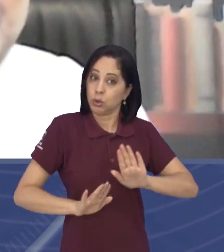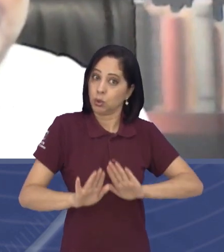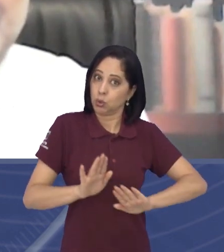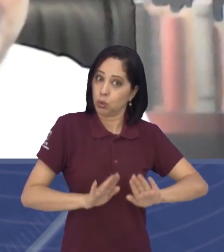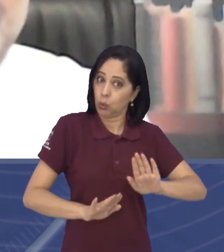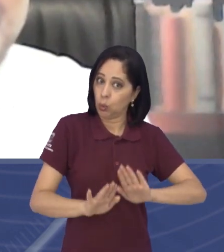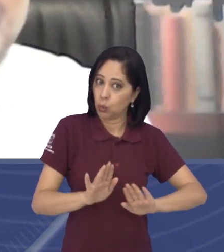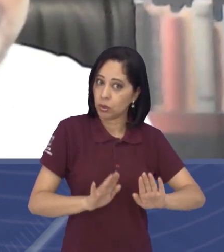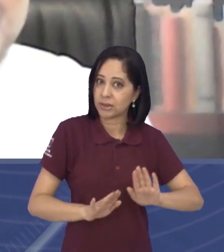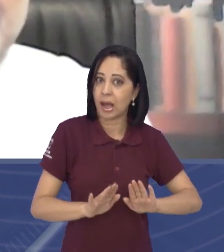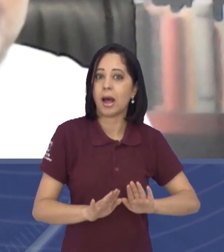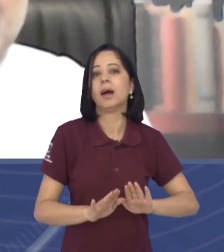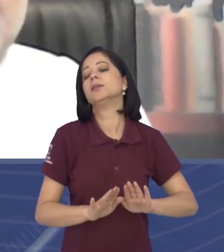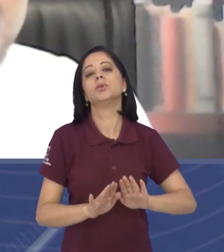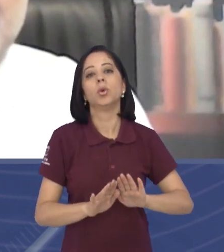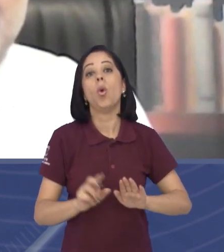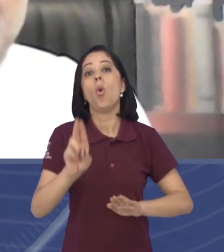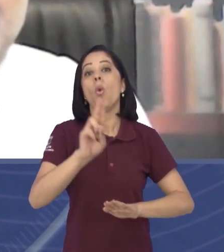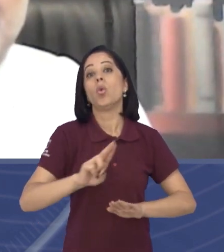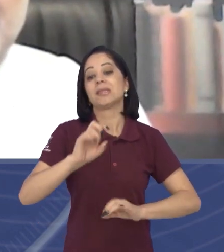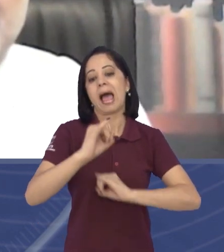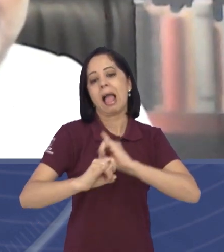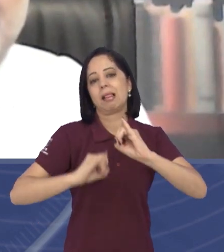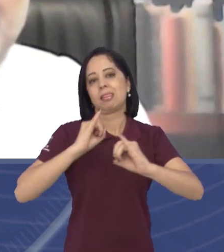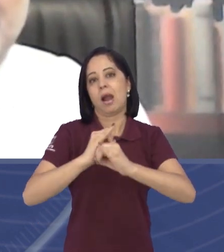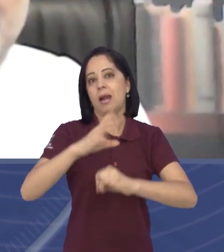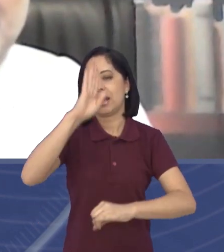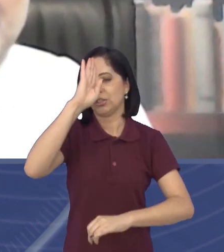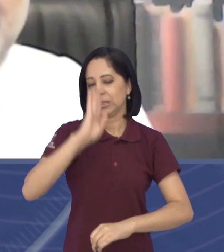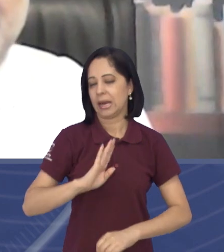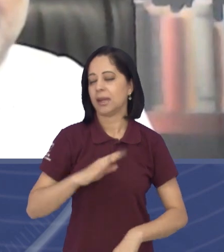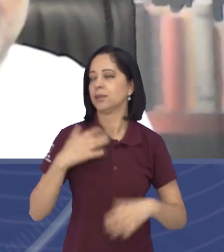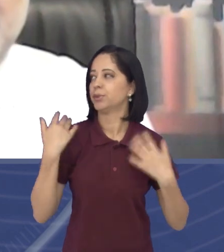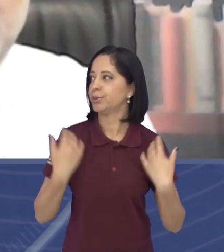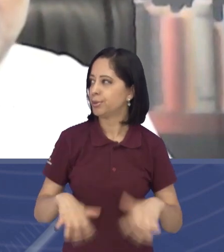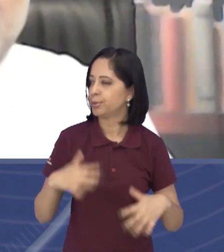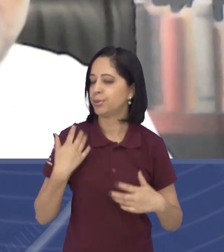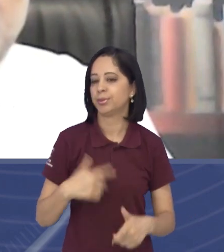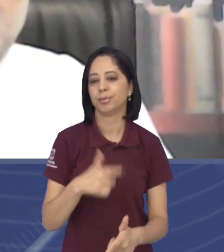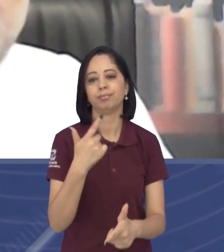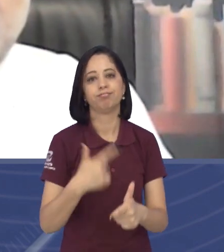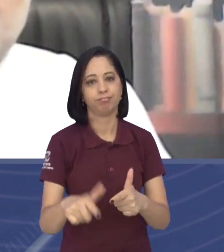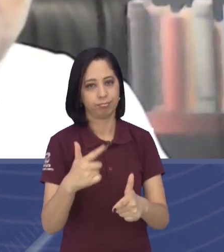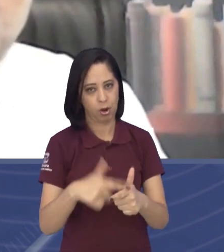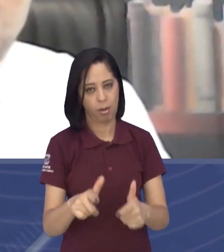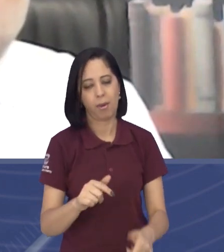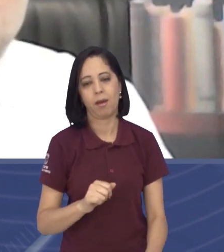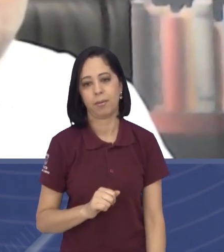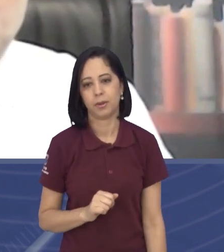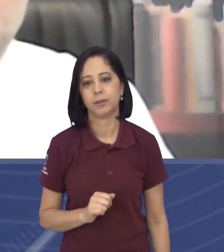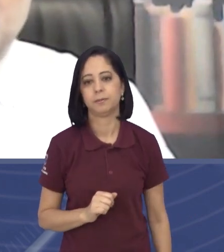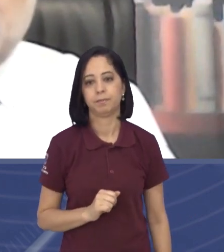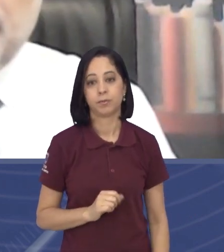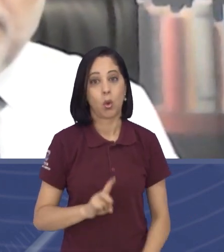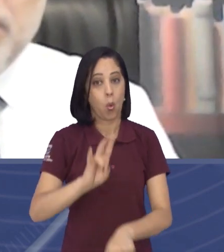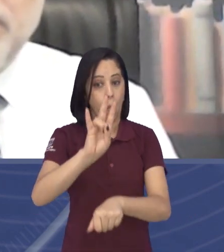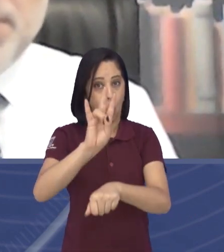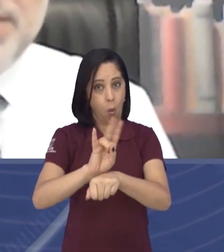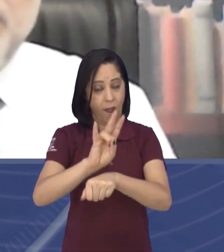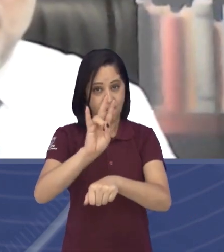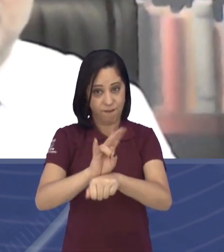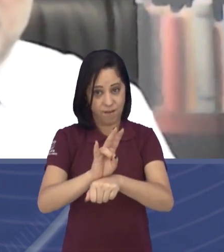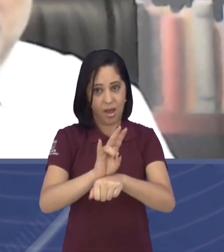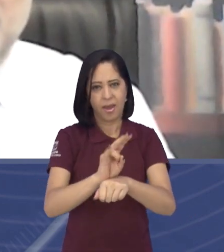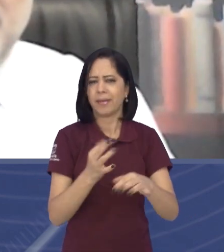né? Pode ser uma armadilha e aí gerar muita dor de cabeça. Explica pra gente. Dani, o Wi-Fi é uma